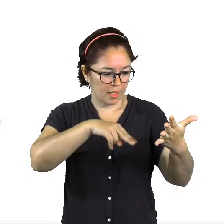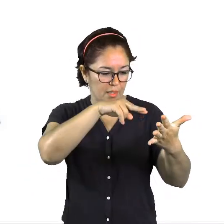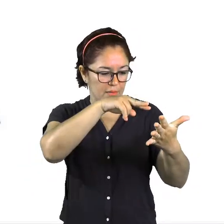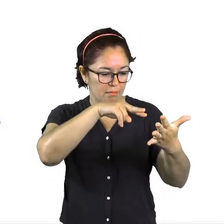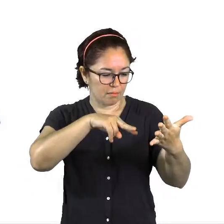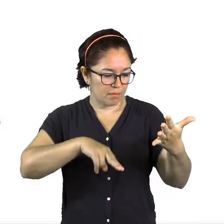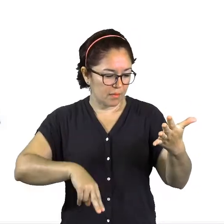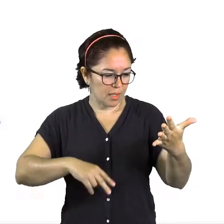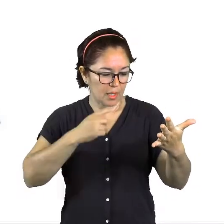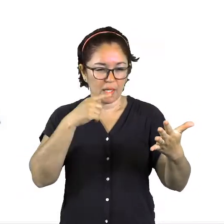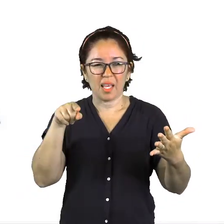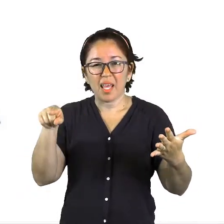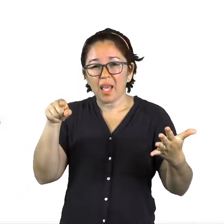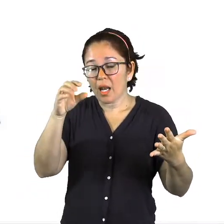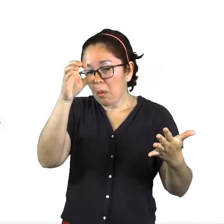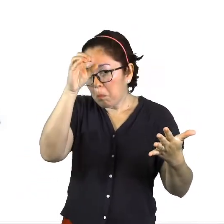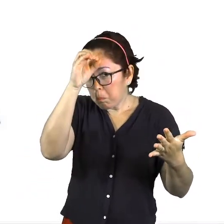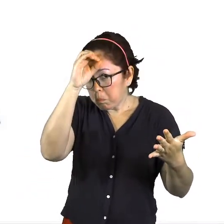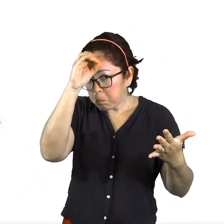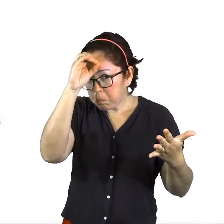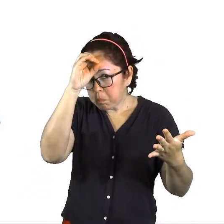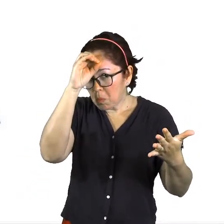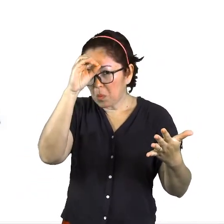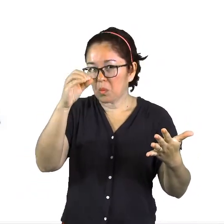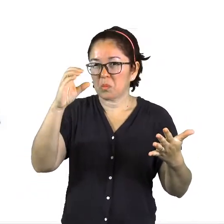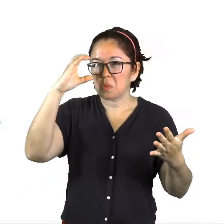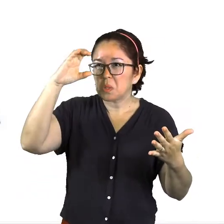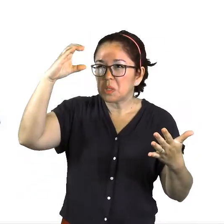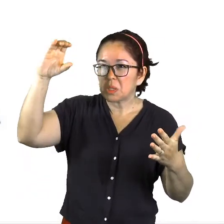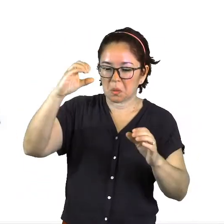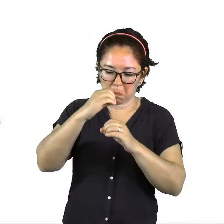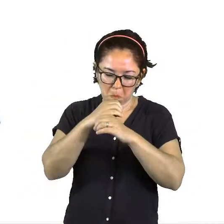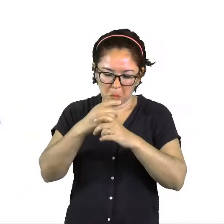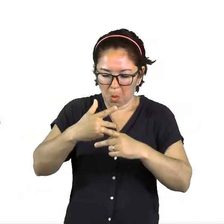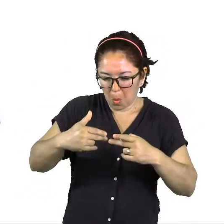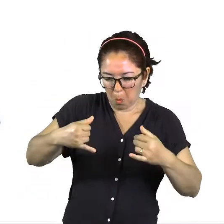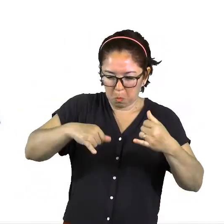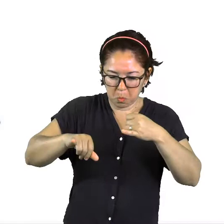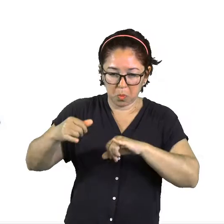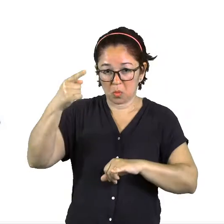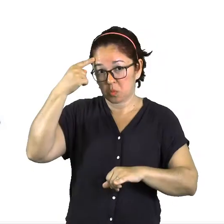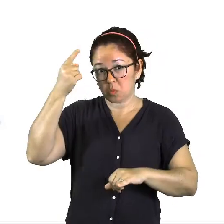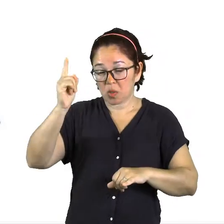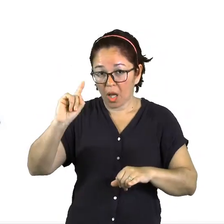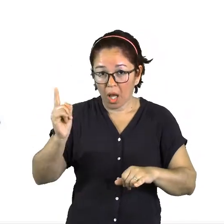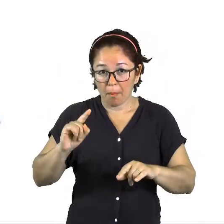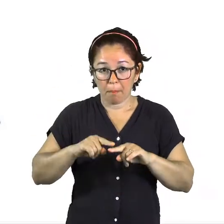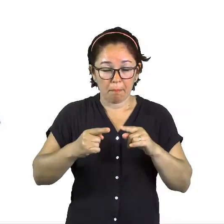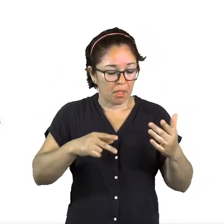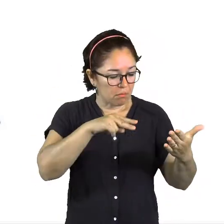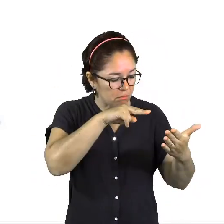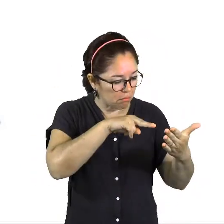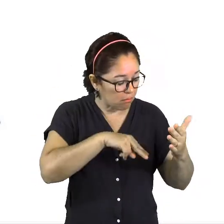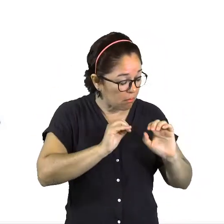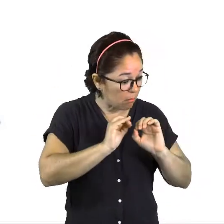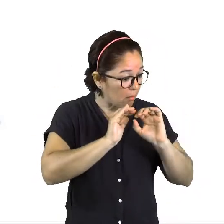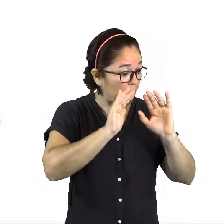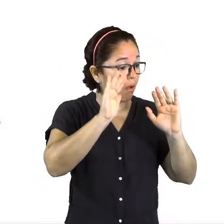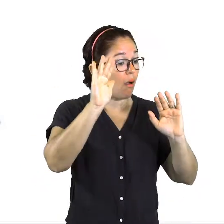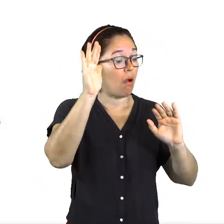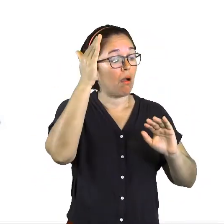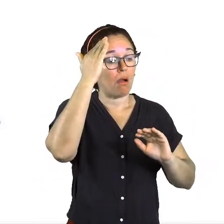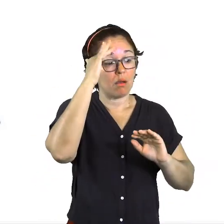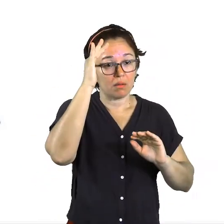Por isso que eu introduzi esse assunto lá com a imagem, né, daquele homem falando, aqueles ícones, aqueles desenhos próximos do meio